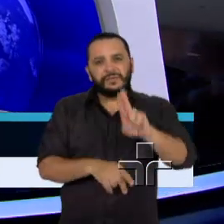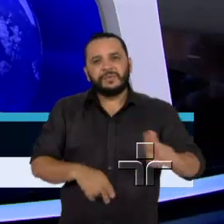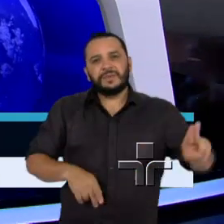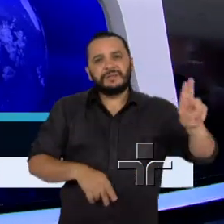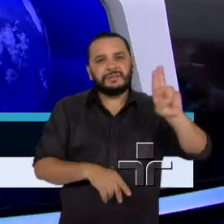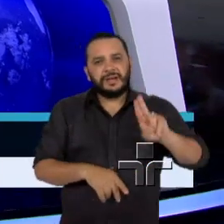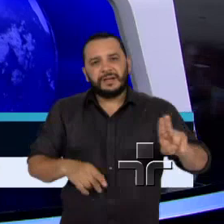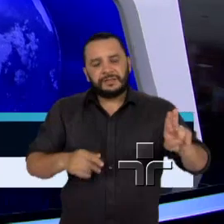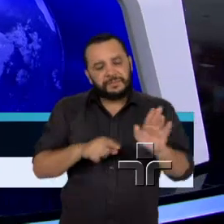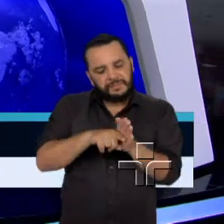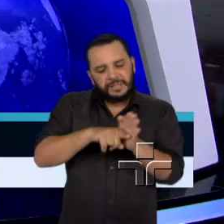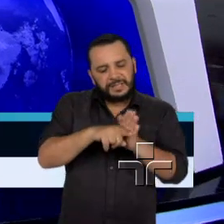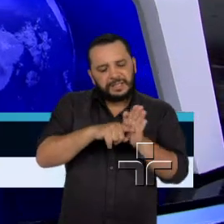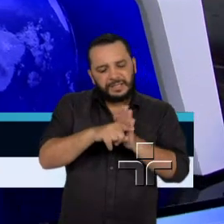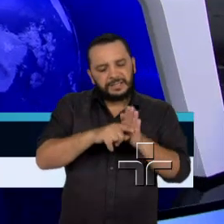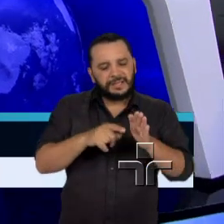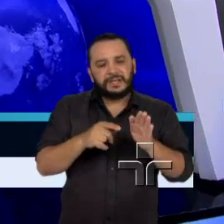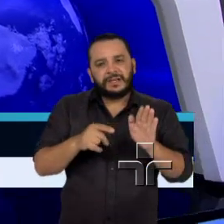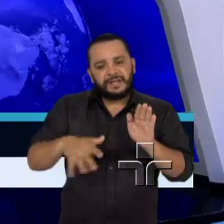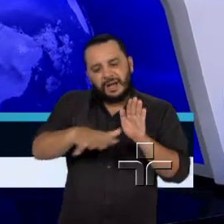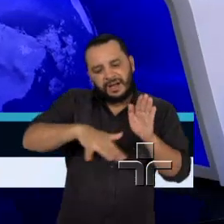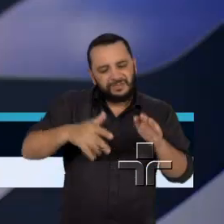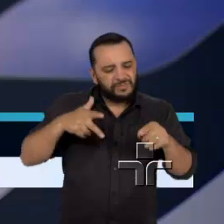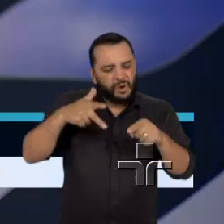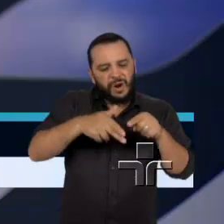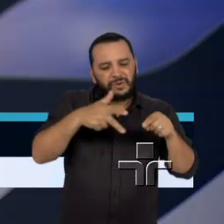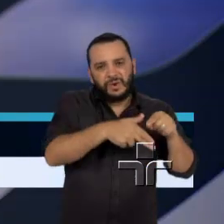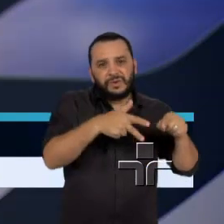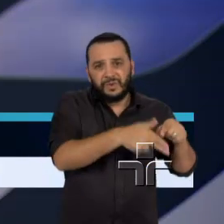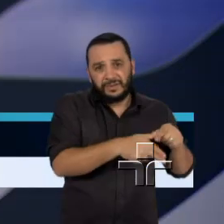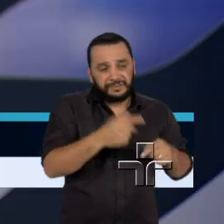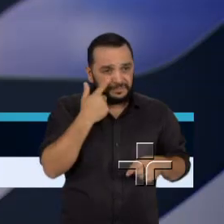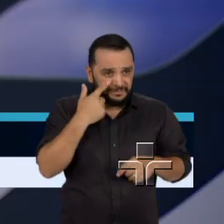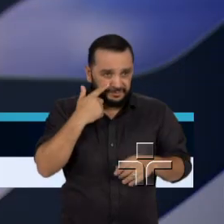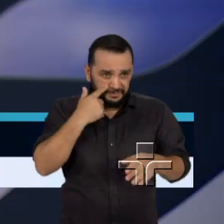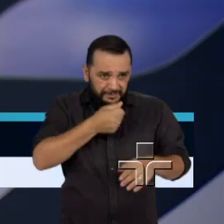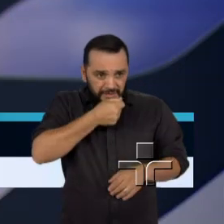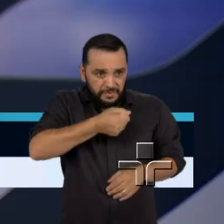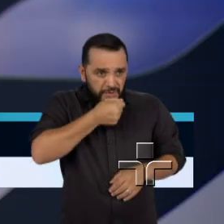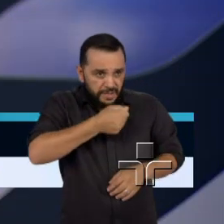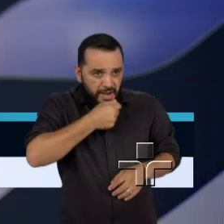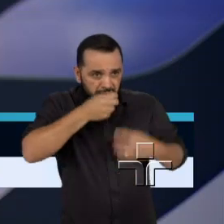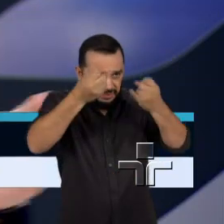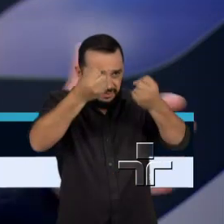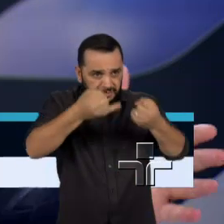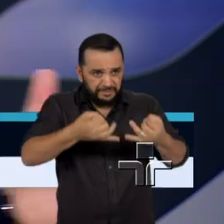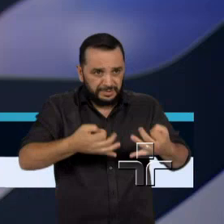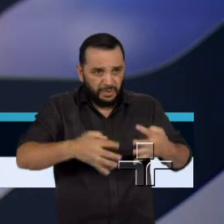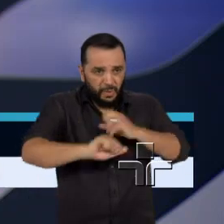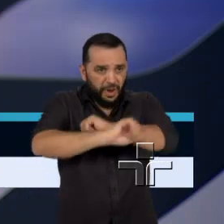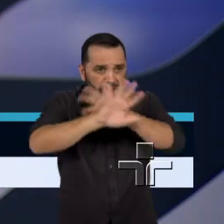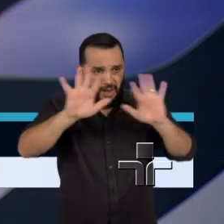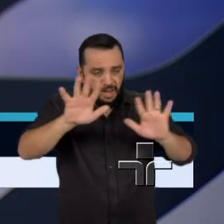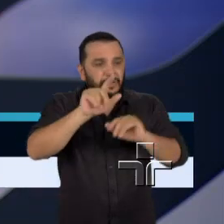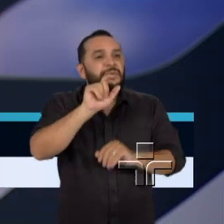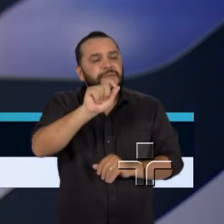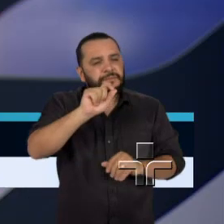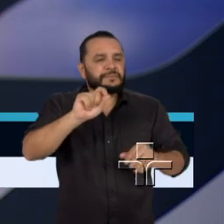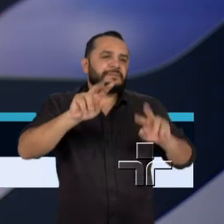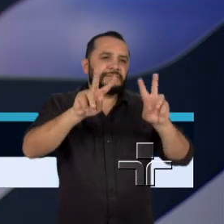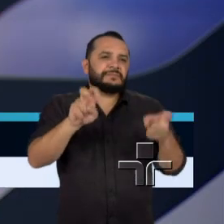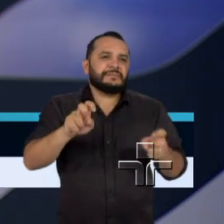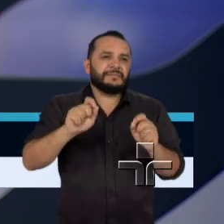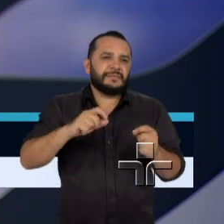na pesquisa científica? Veja, acho que a reportagem deixou muito claro e até se liga à nossa questão sobre